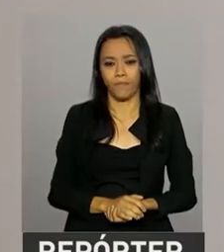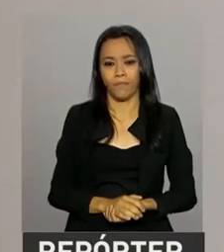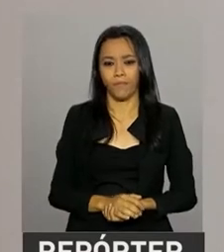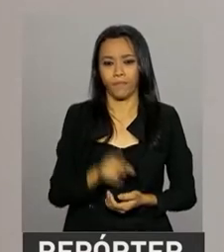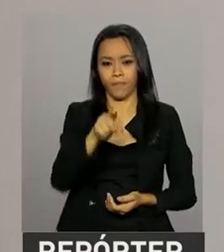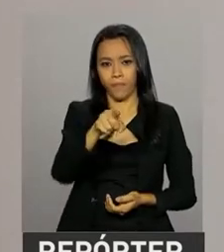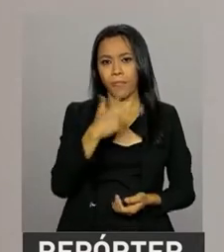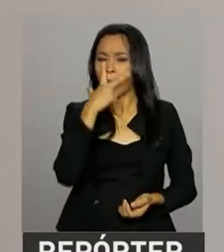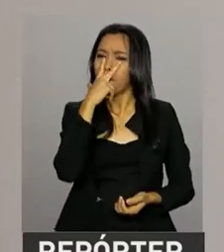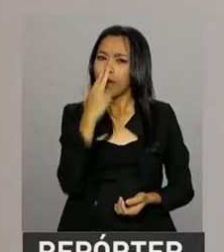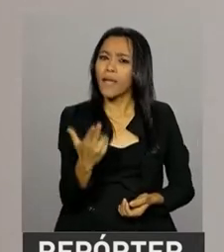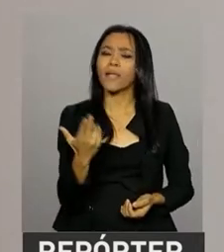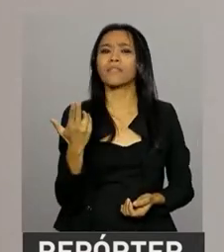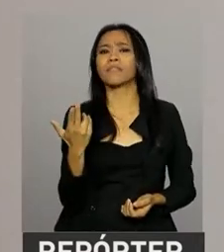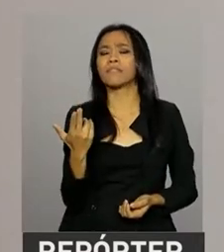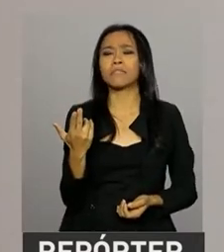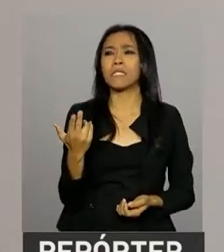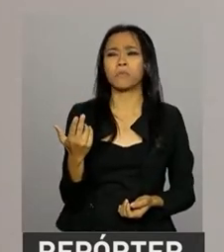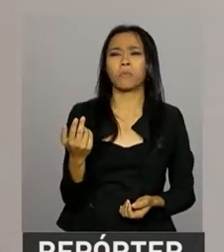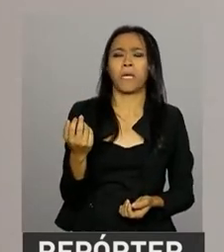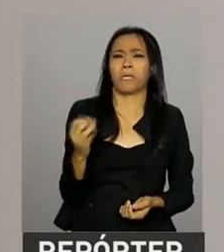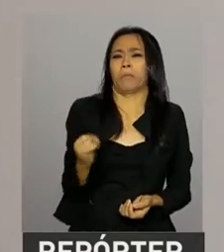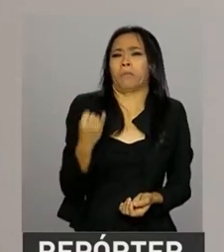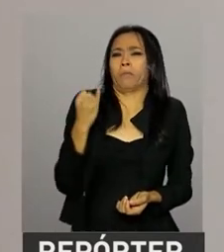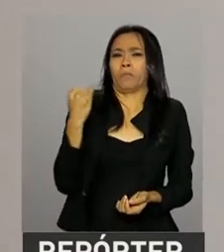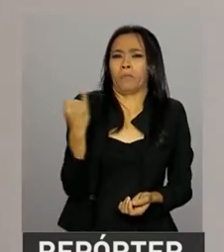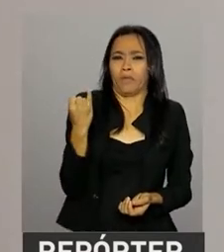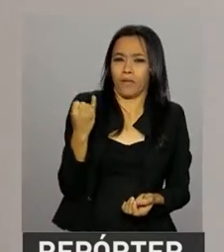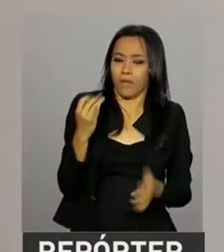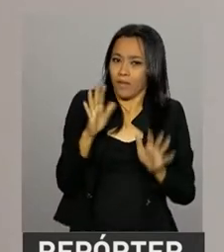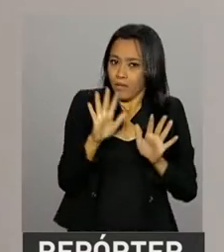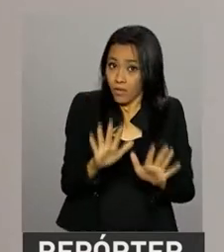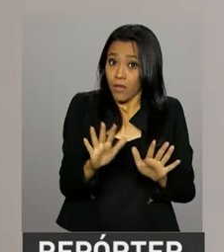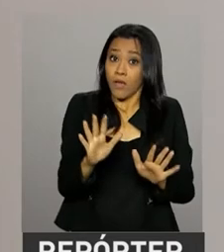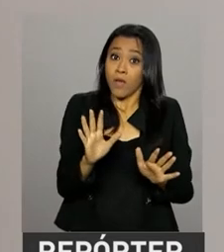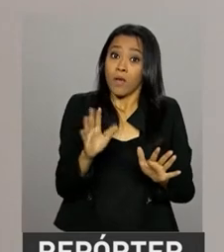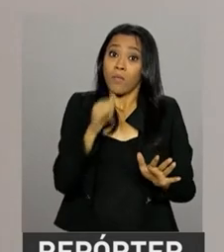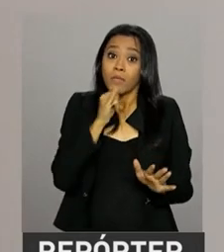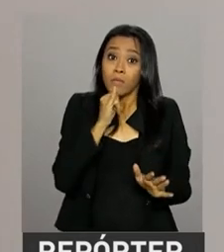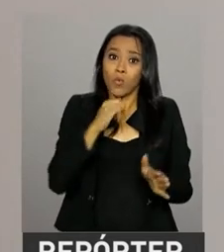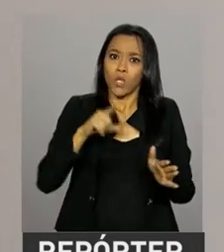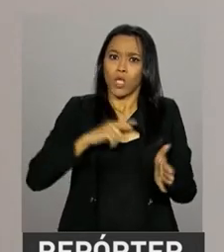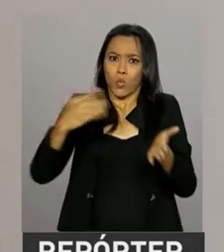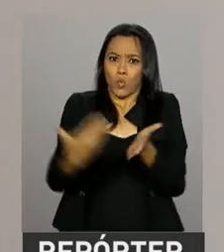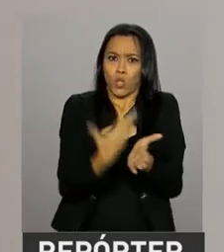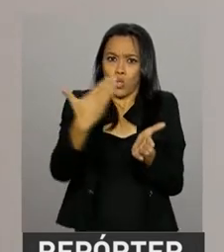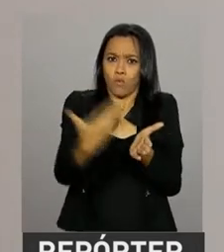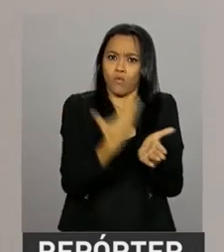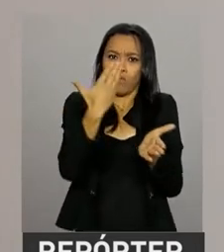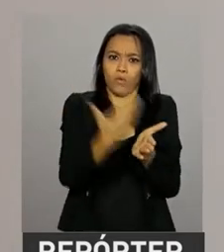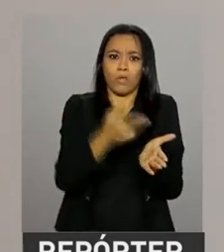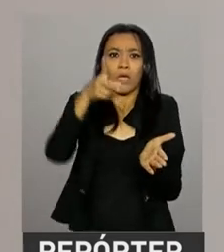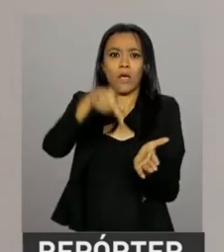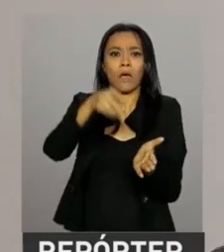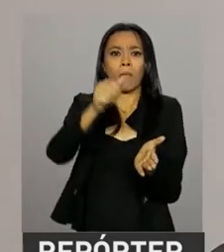coisas de menor relevância mas a atualização por exemplo do livro do panteão da pátria